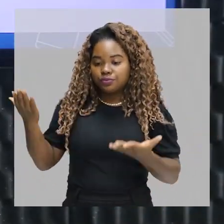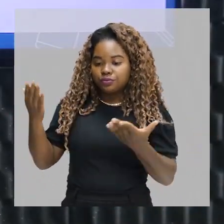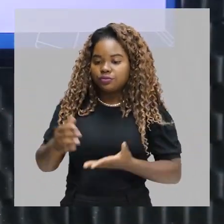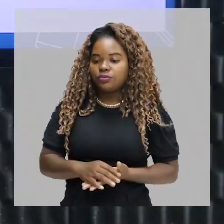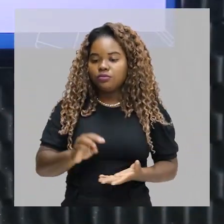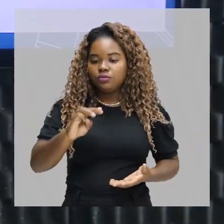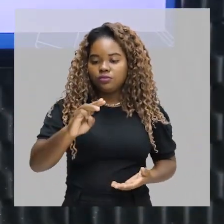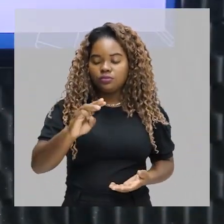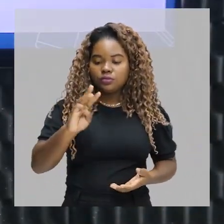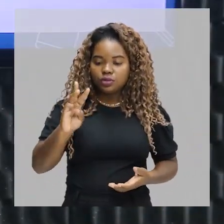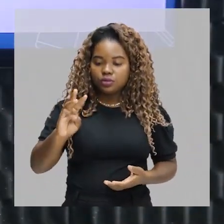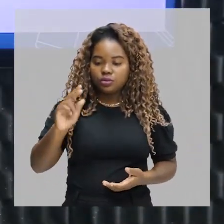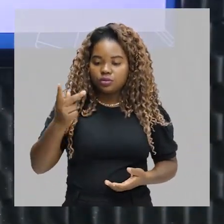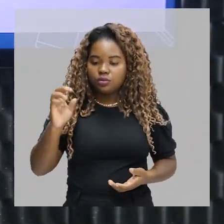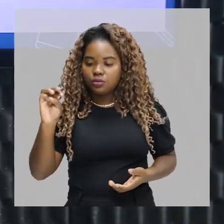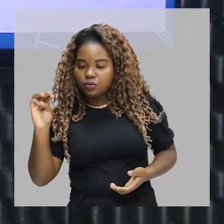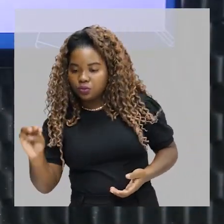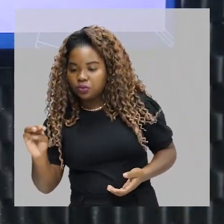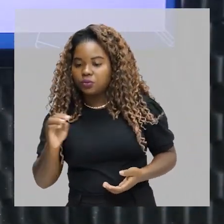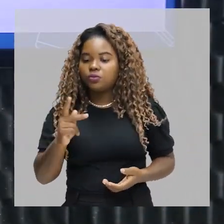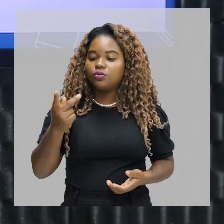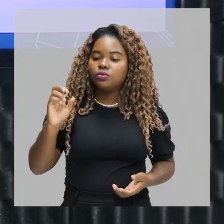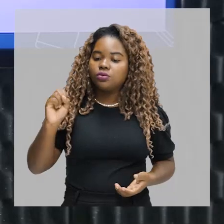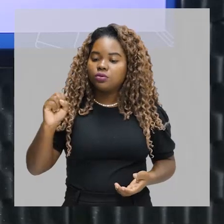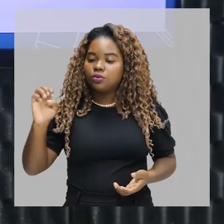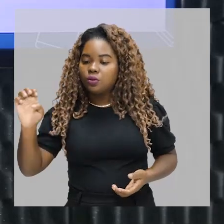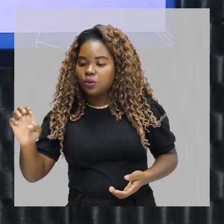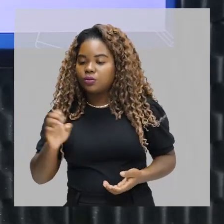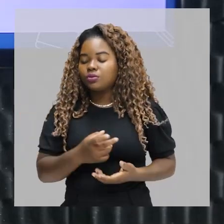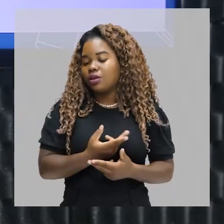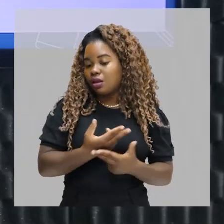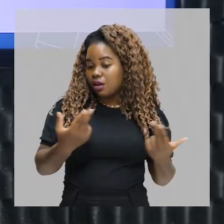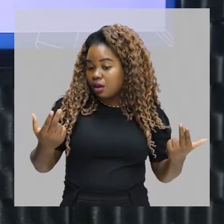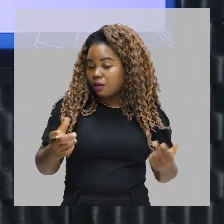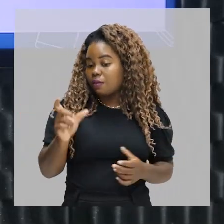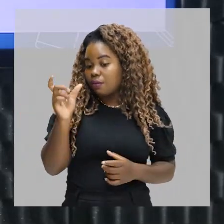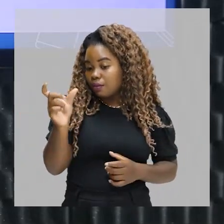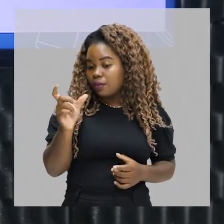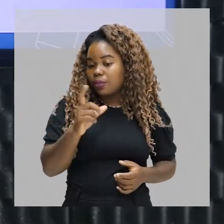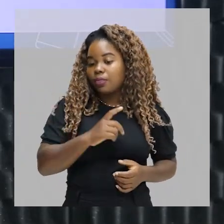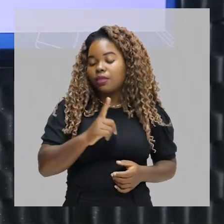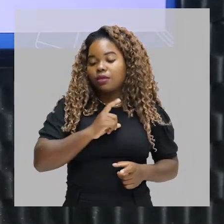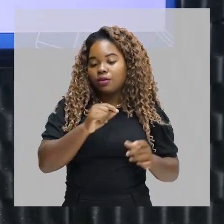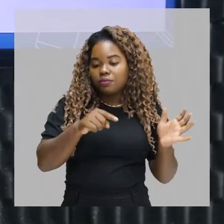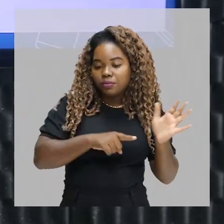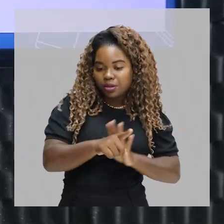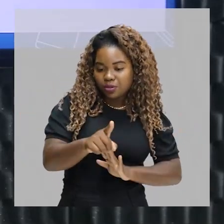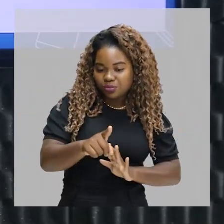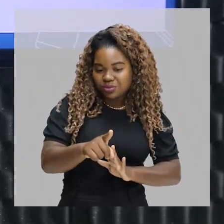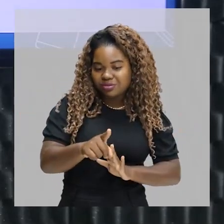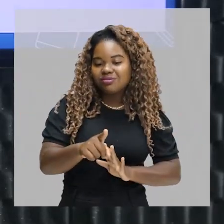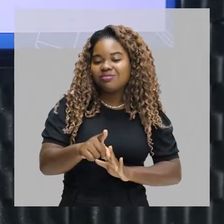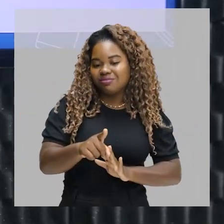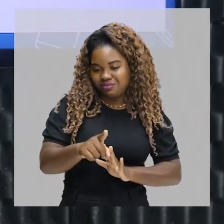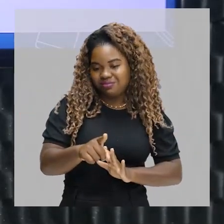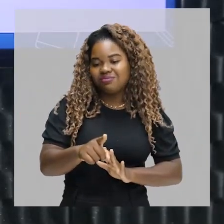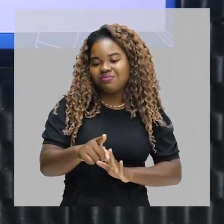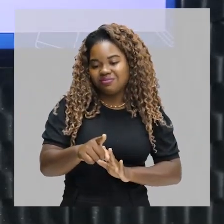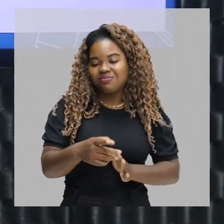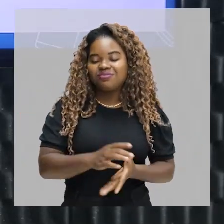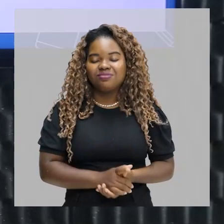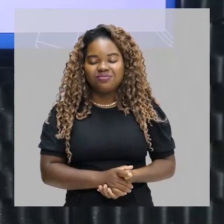que começam com WH. Como o próprio nome diz, são palavras que você usa para fazer pergunta, por isso que eles são chamados